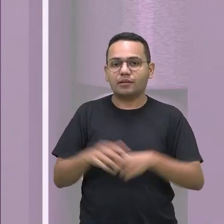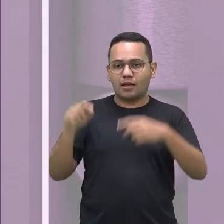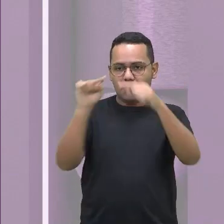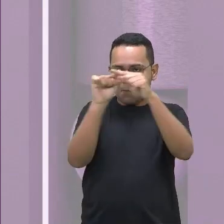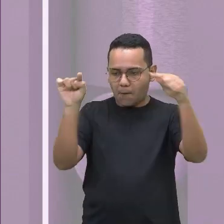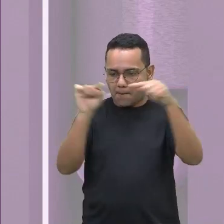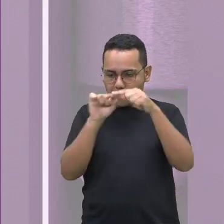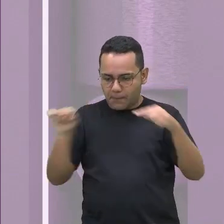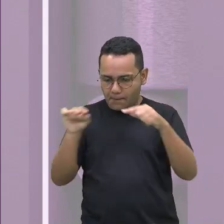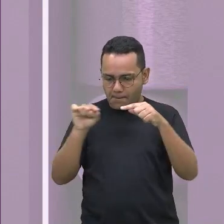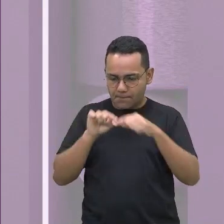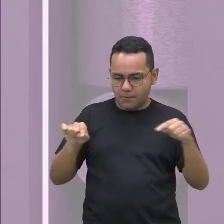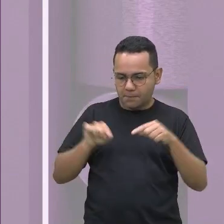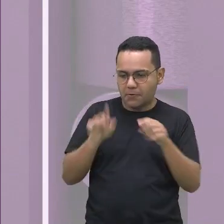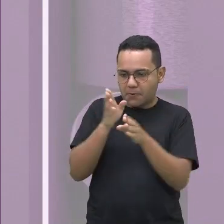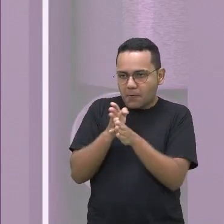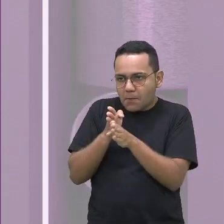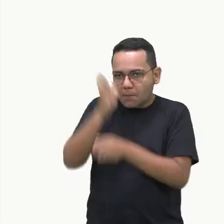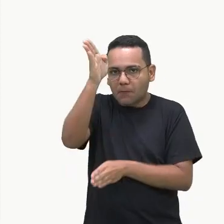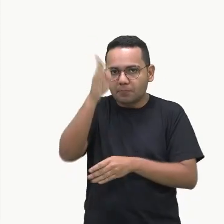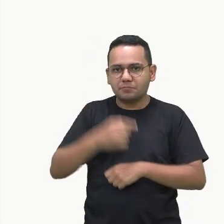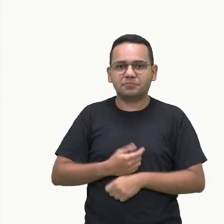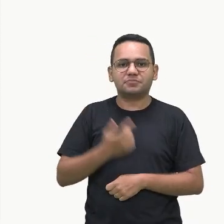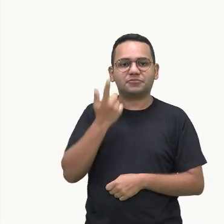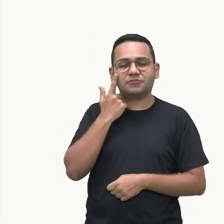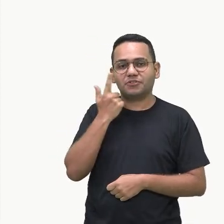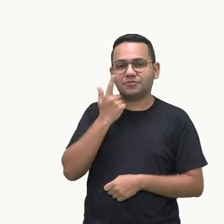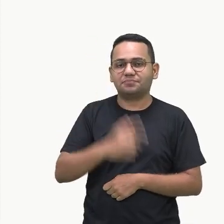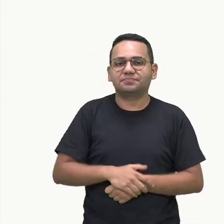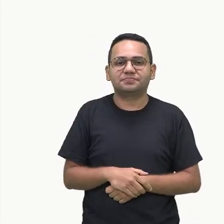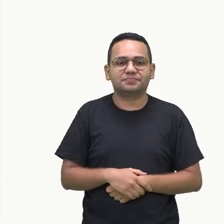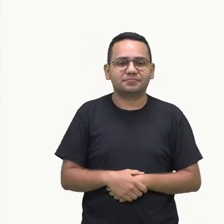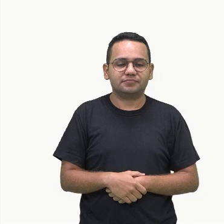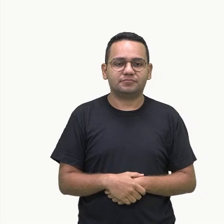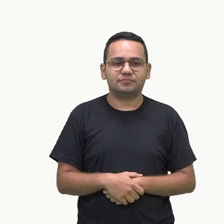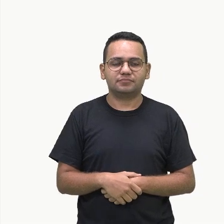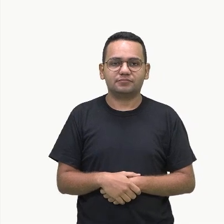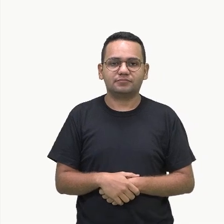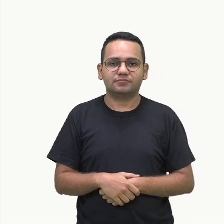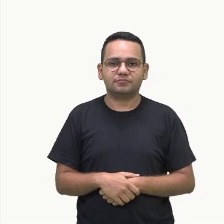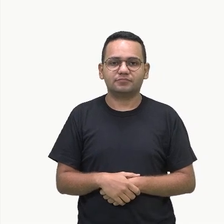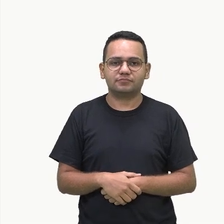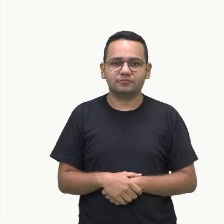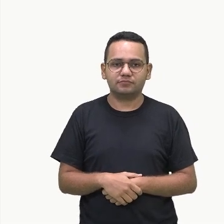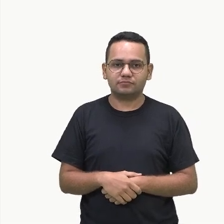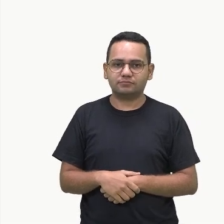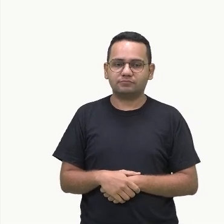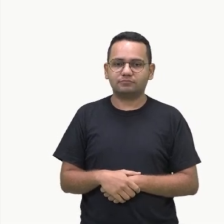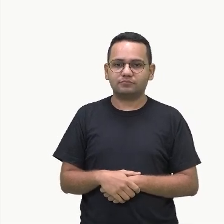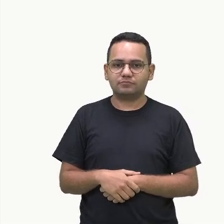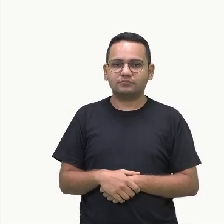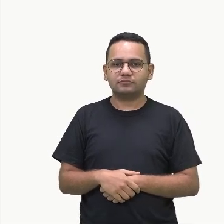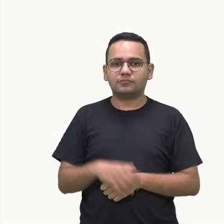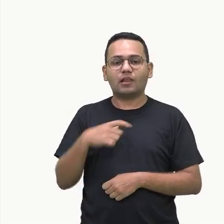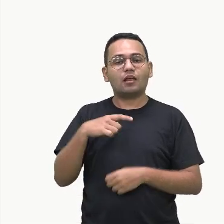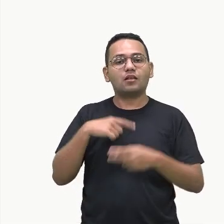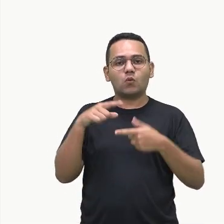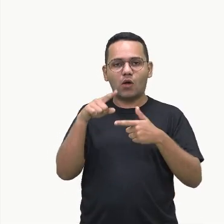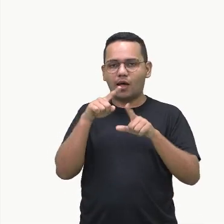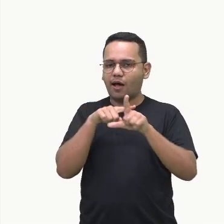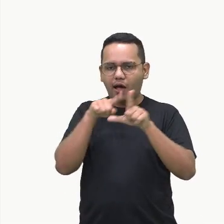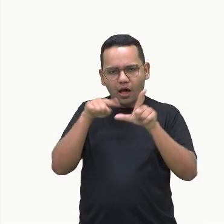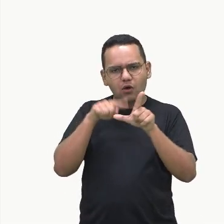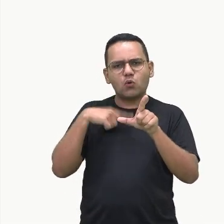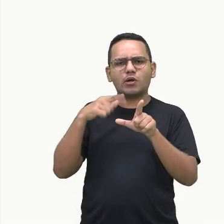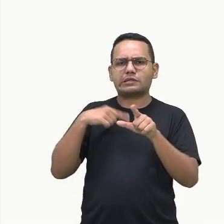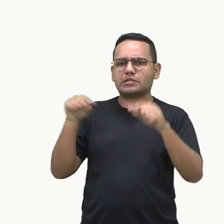ali retas paralelas. Então, de olho aí na sua tela, novamente. Ângulos formados por duas retas